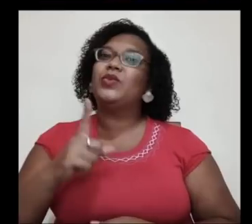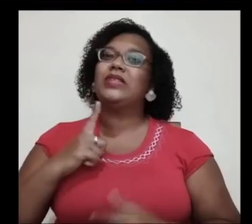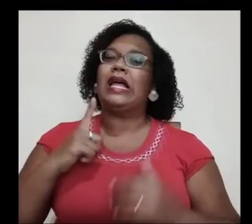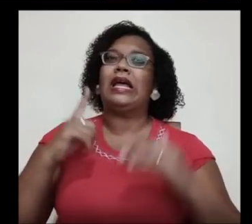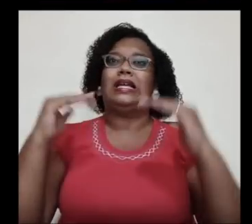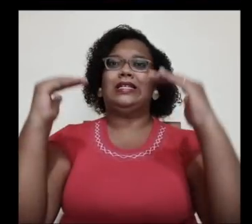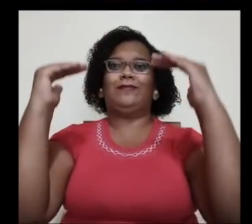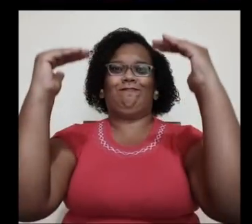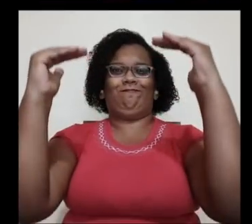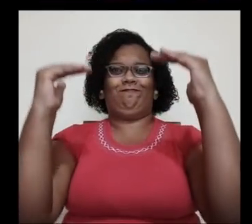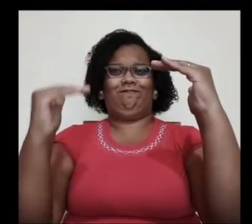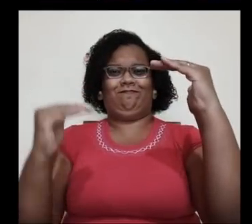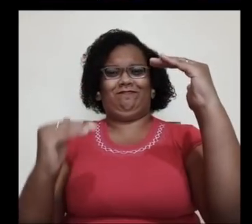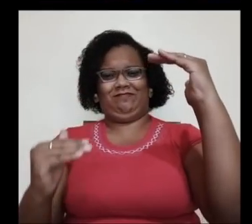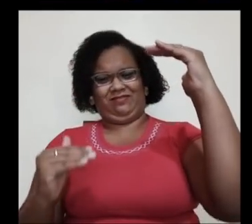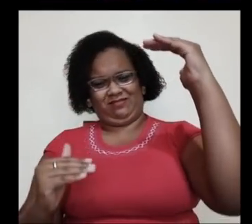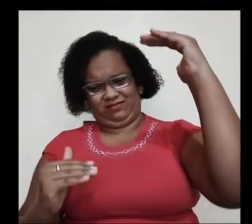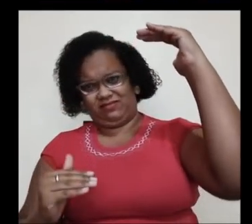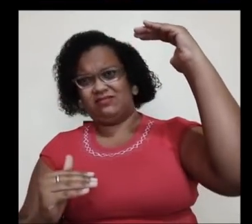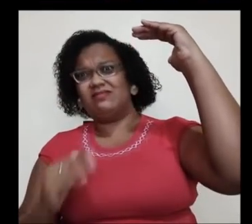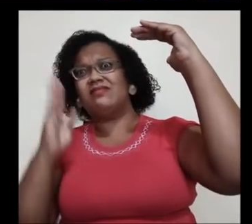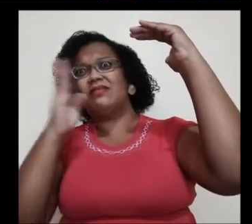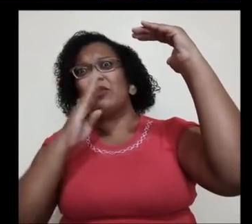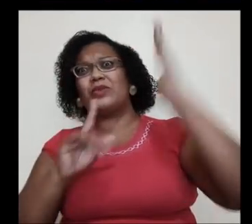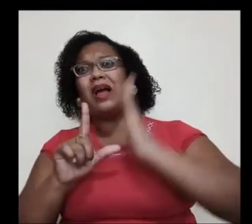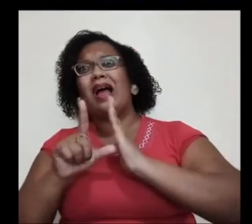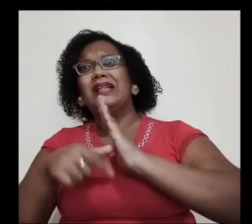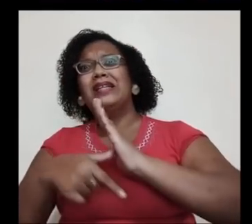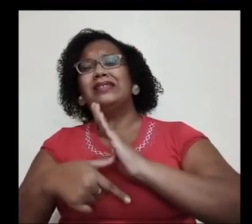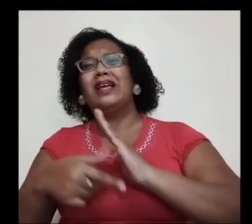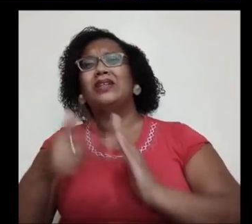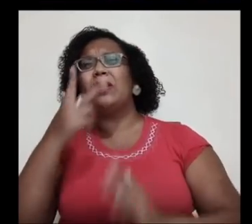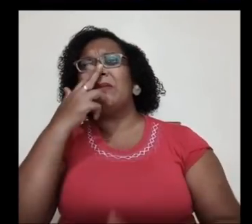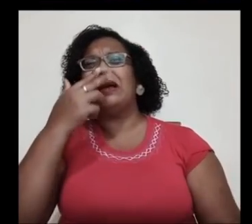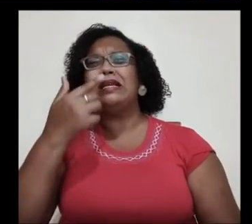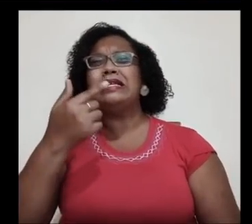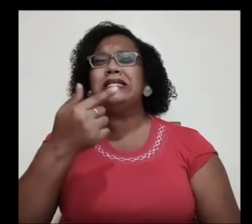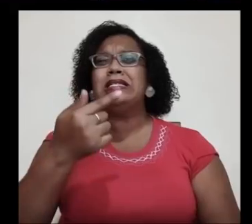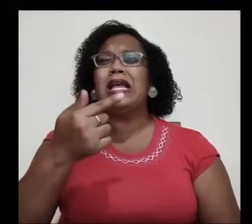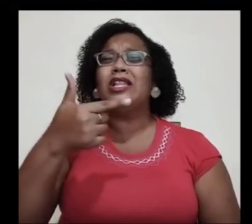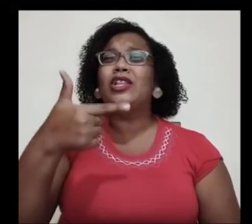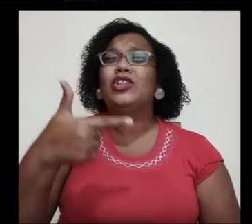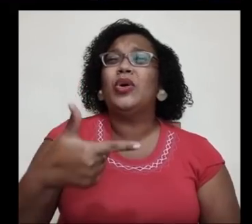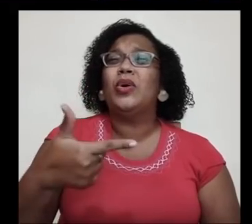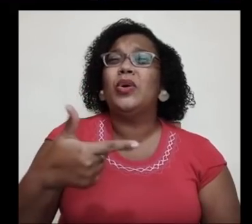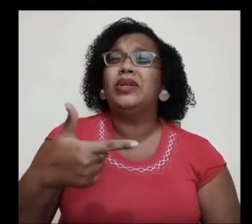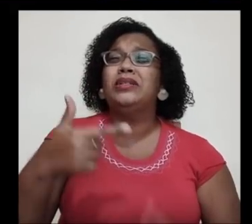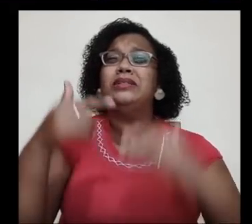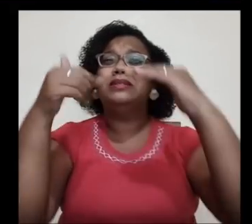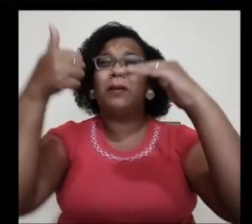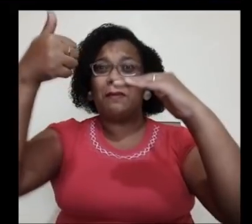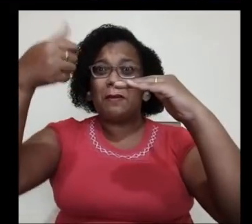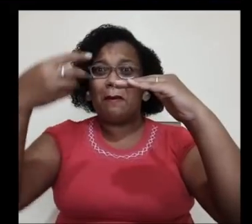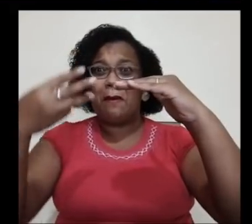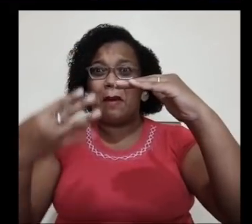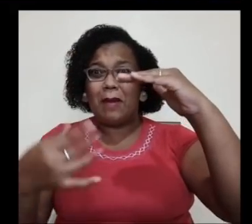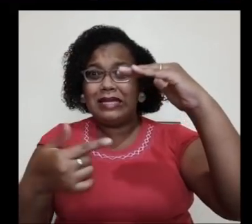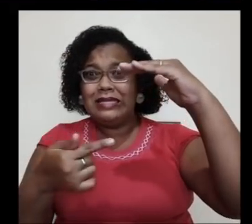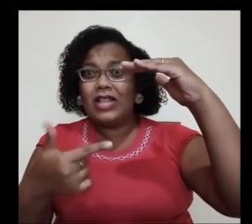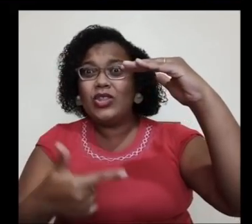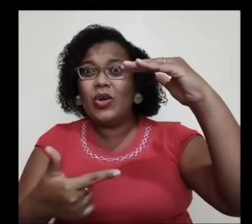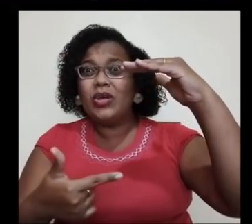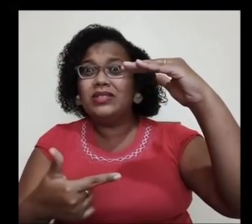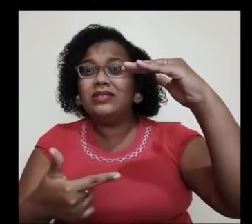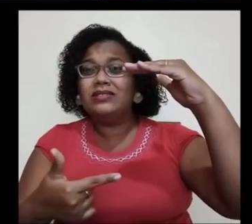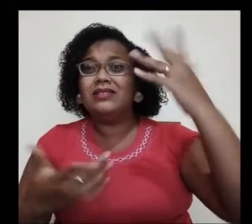62ª posição em 2020, atrás de países, por exemplo, da América Latina, países significativos, mas que poderiam, certamente o Brasil poderia estar